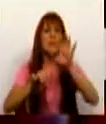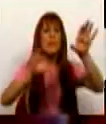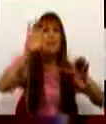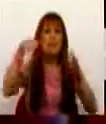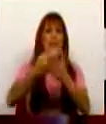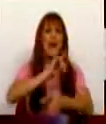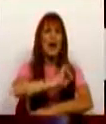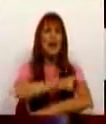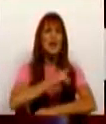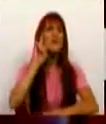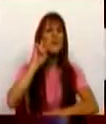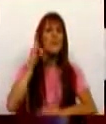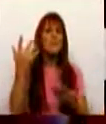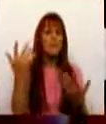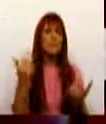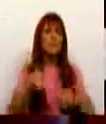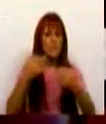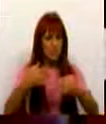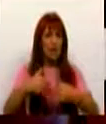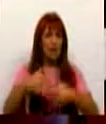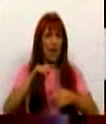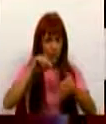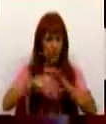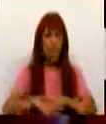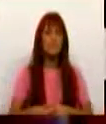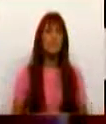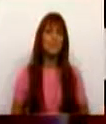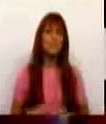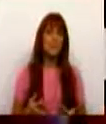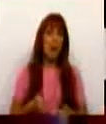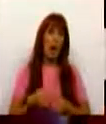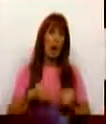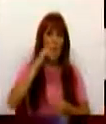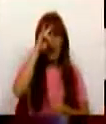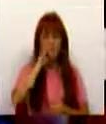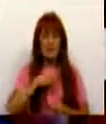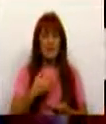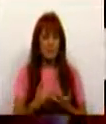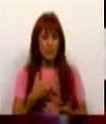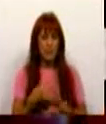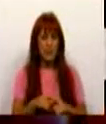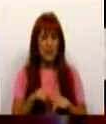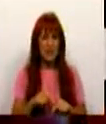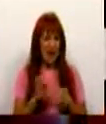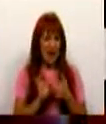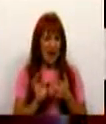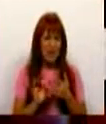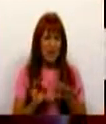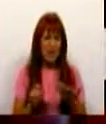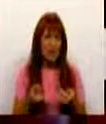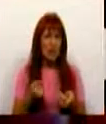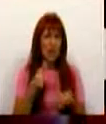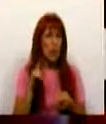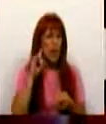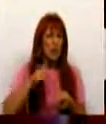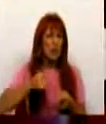de competências são valorizadas e vão ser aprofundadas. E é bom lembrar e sublinhar que estes aspectos são